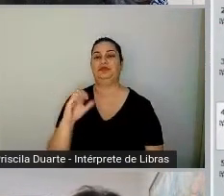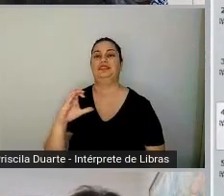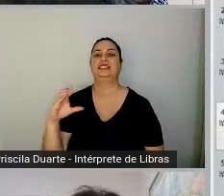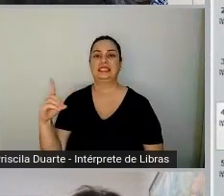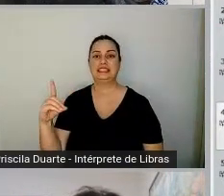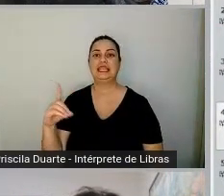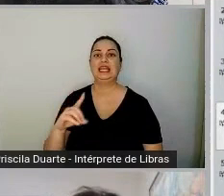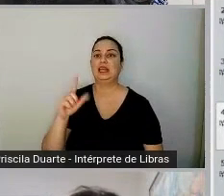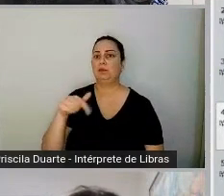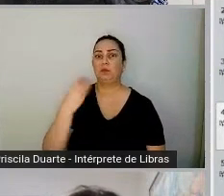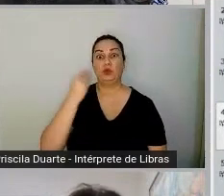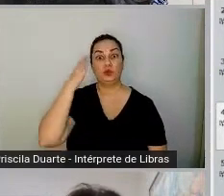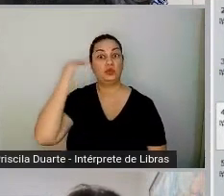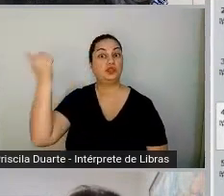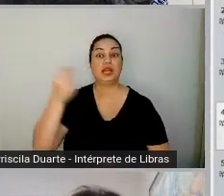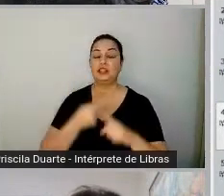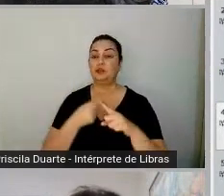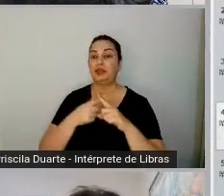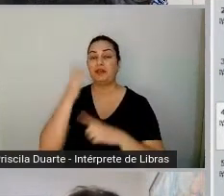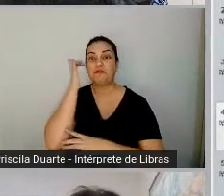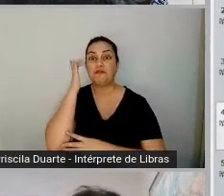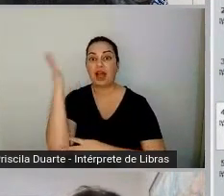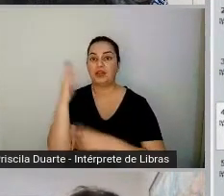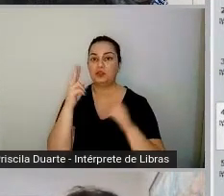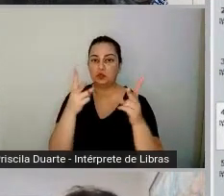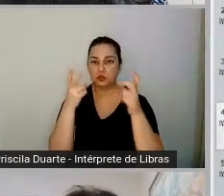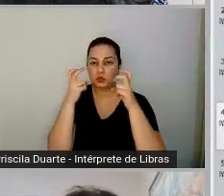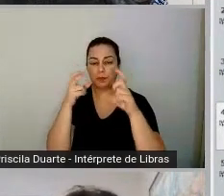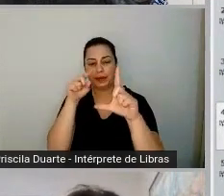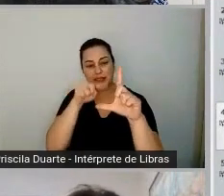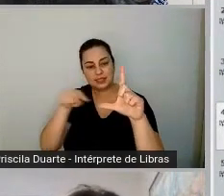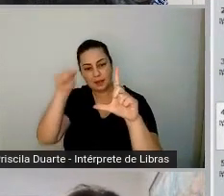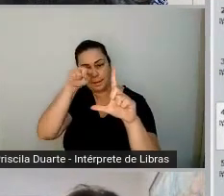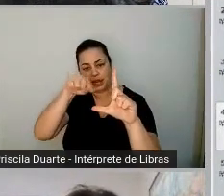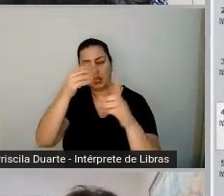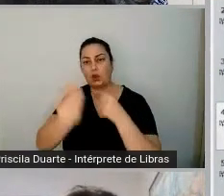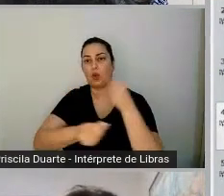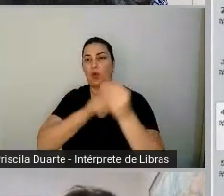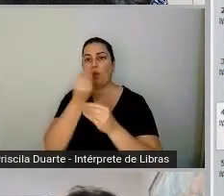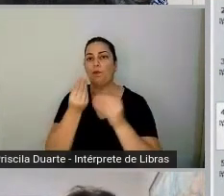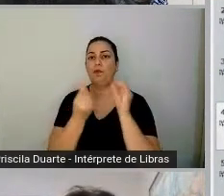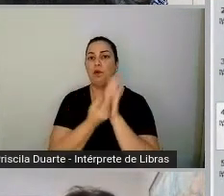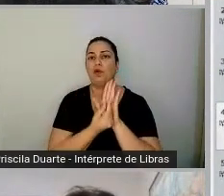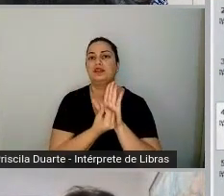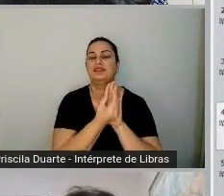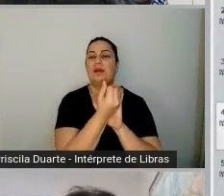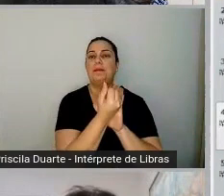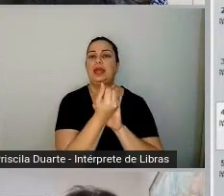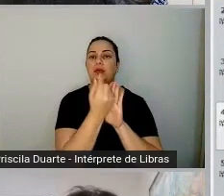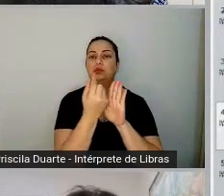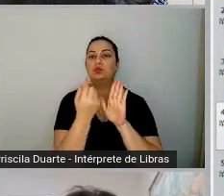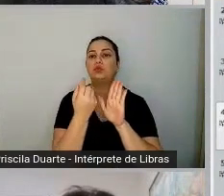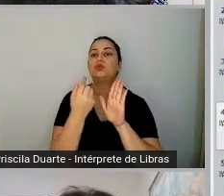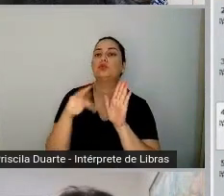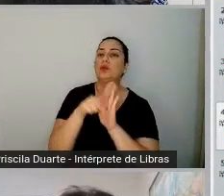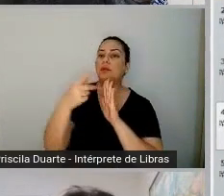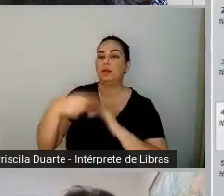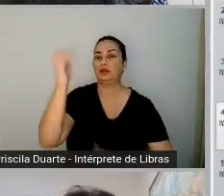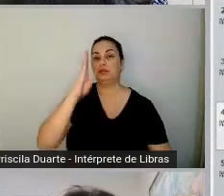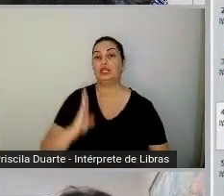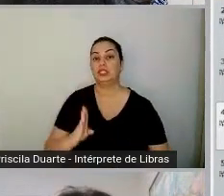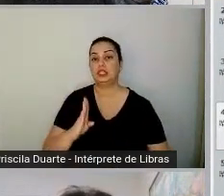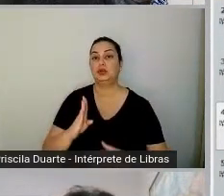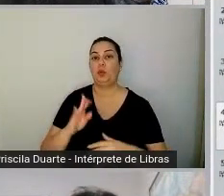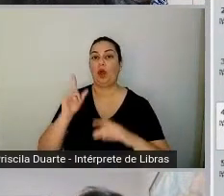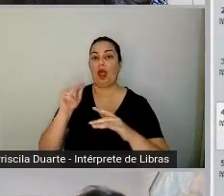de mostrar, né, como que o orçamento ele é repartido, né, e isso causa um grande impacto nas pessoas,